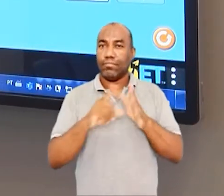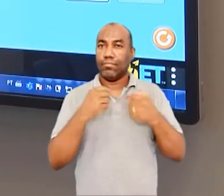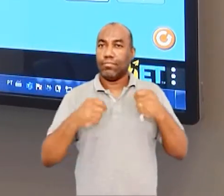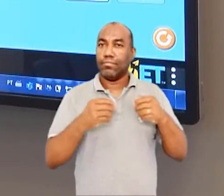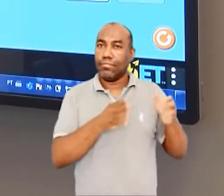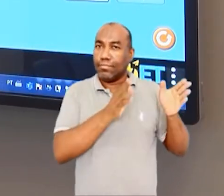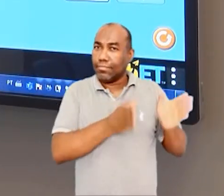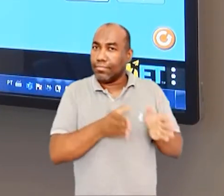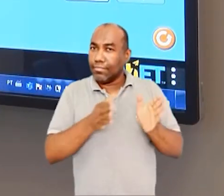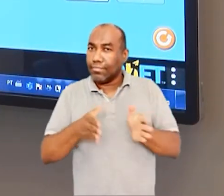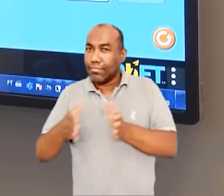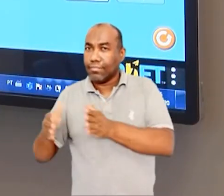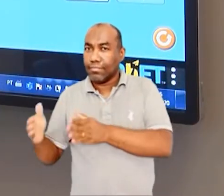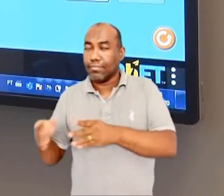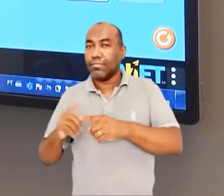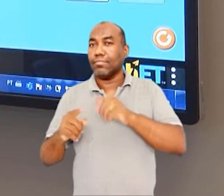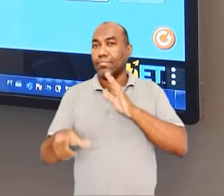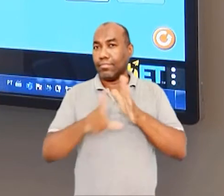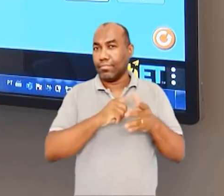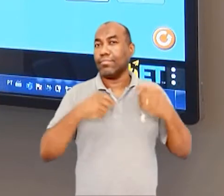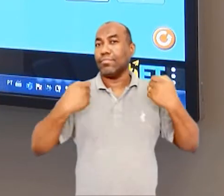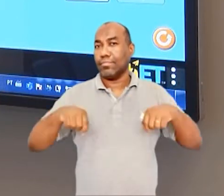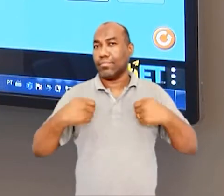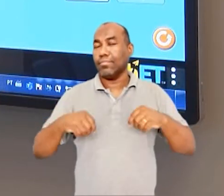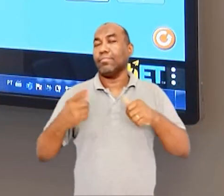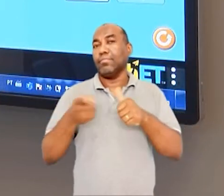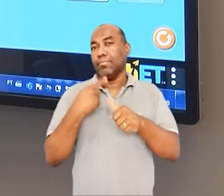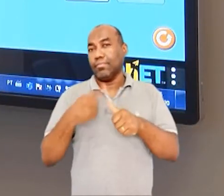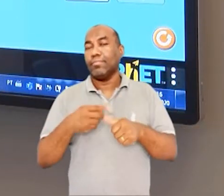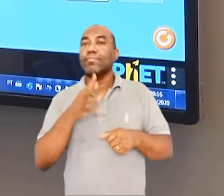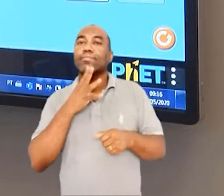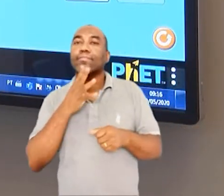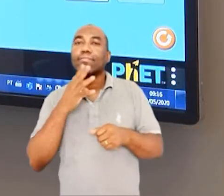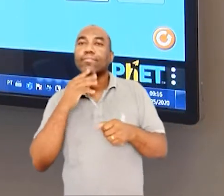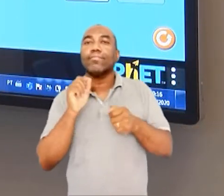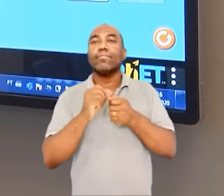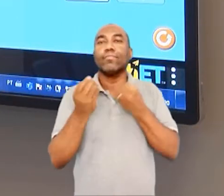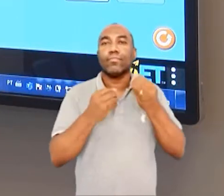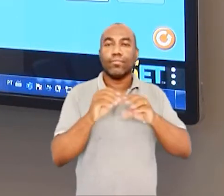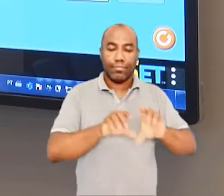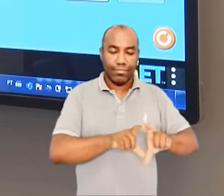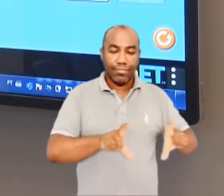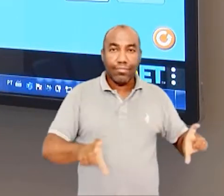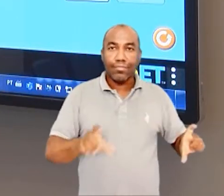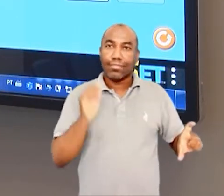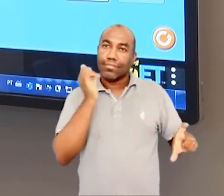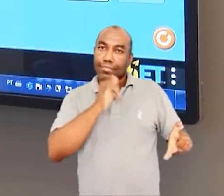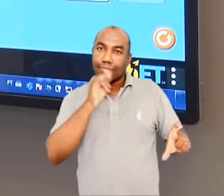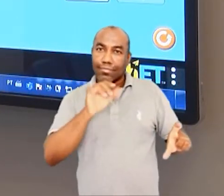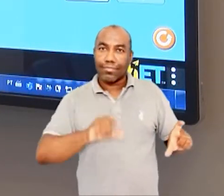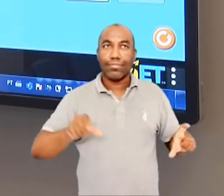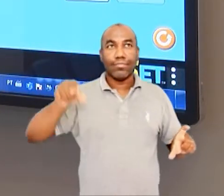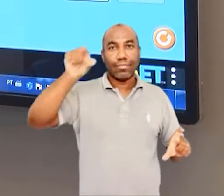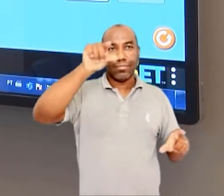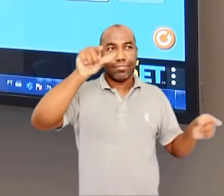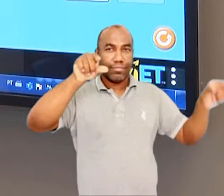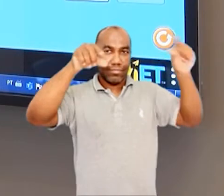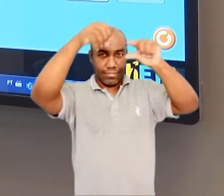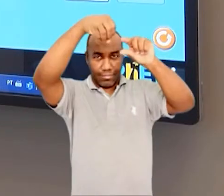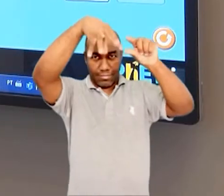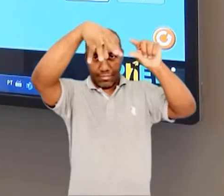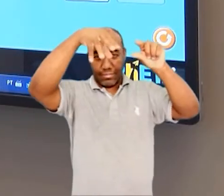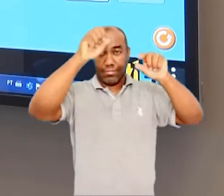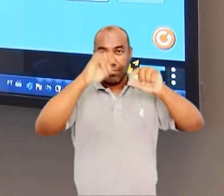ordenado desses elétrons, porque sem essa bateria, os elétrons vibram aleatoriamente. Quando